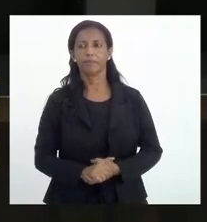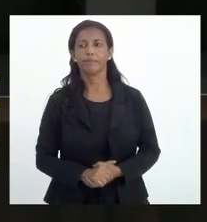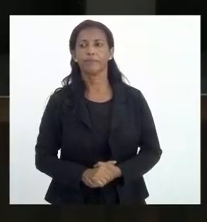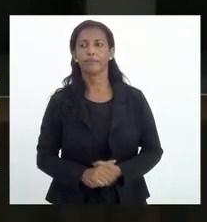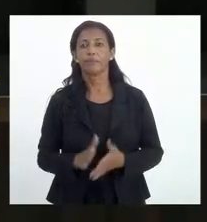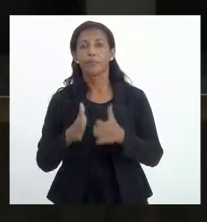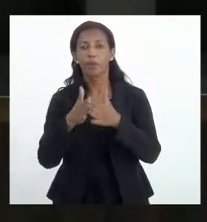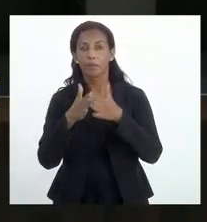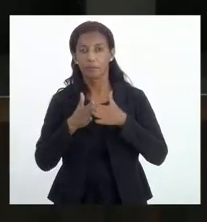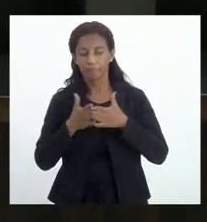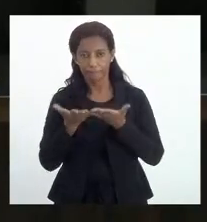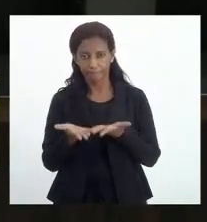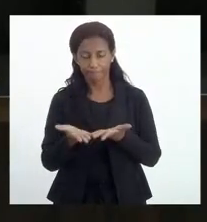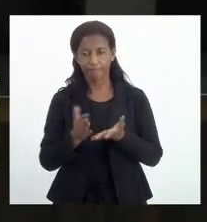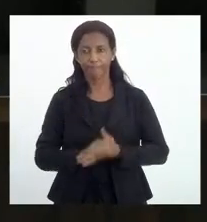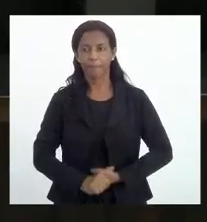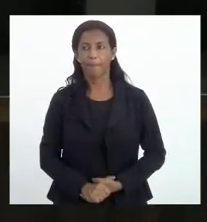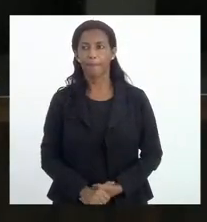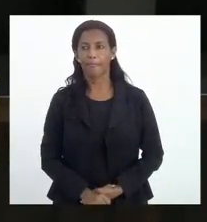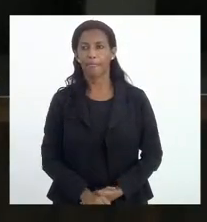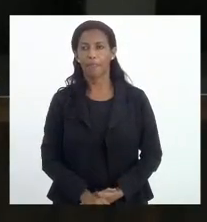Por favor.